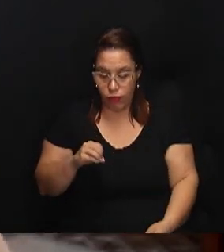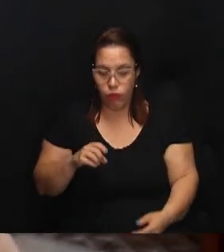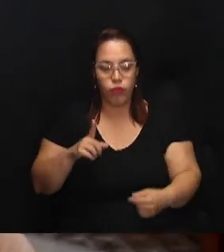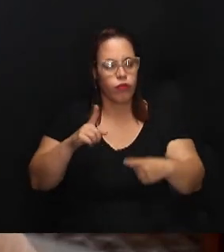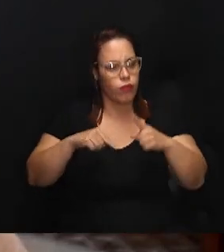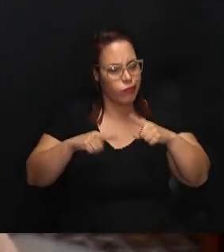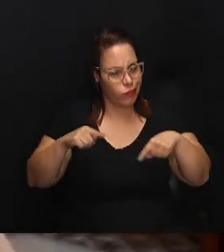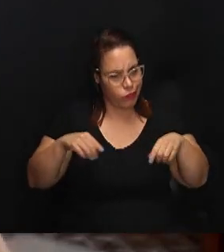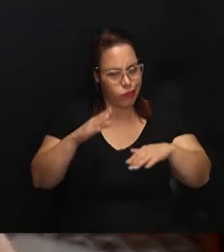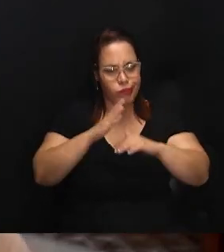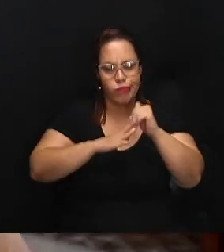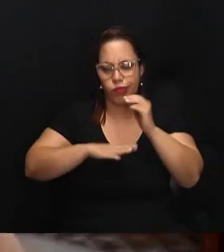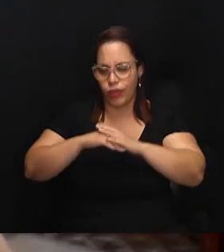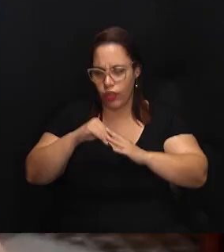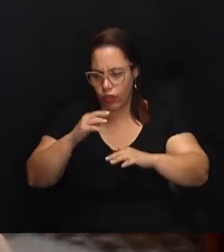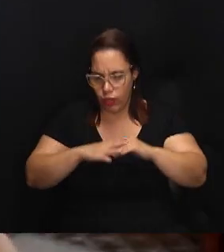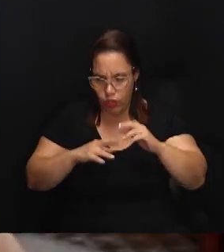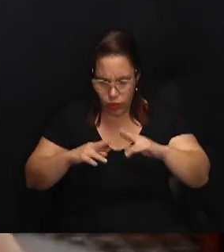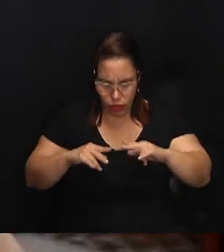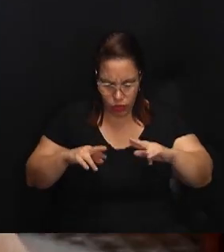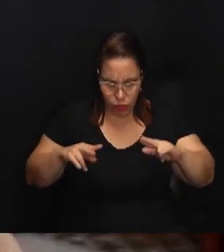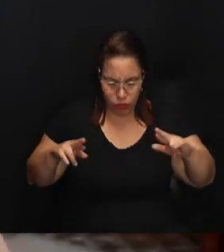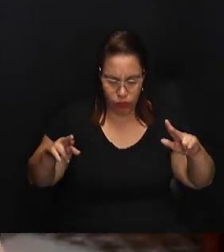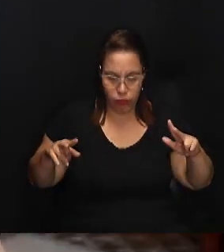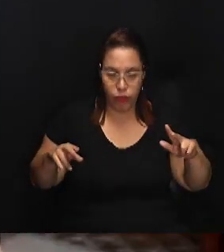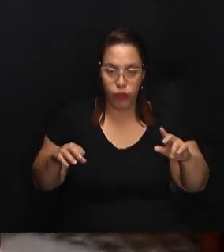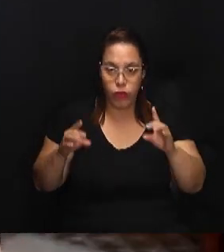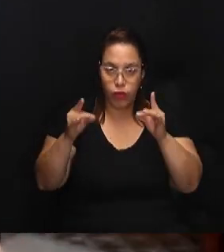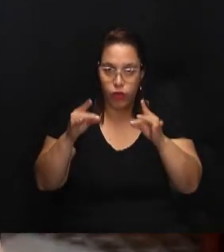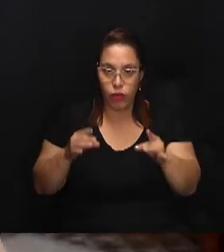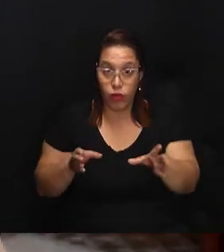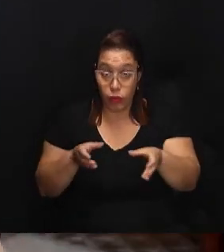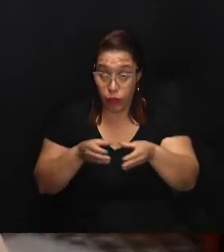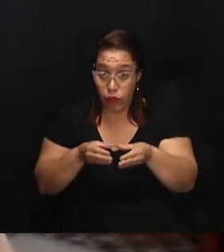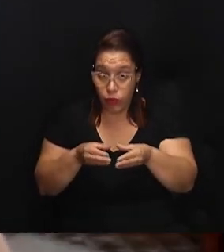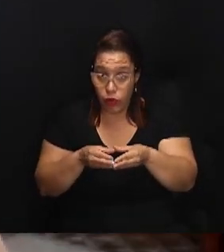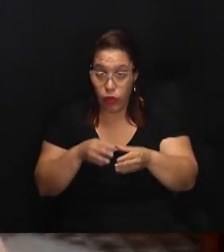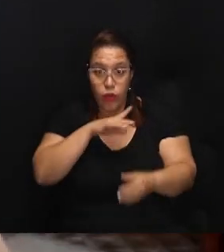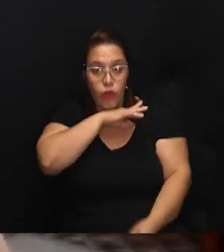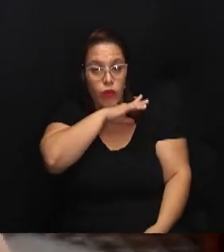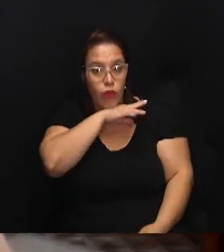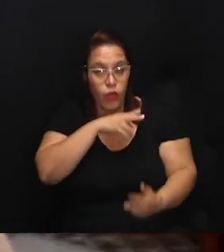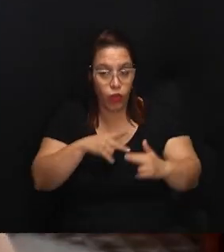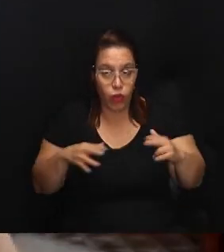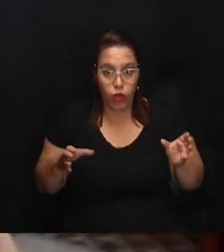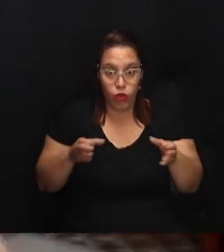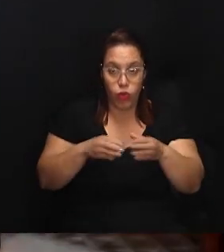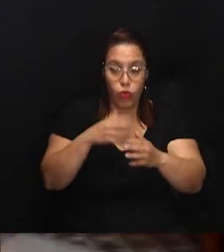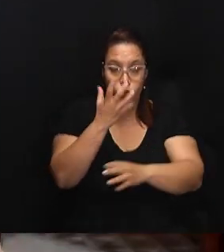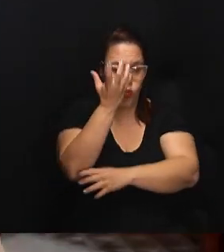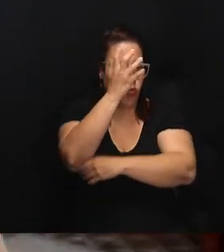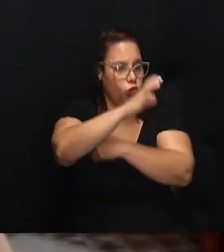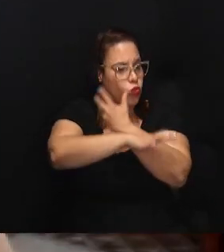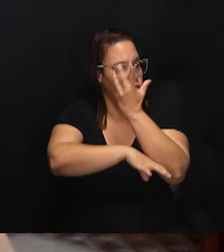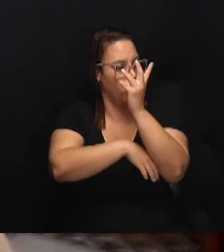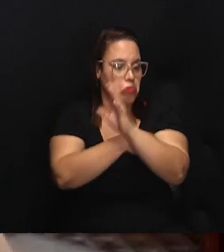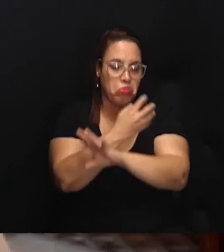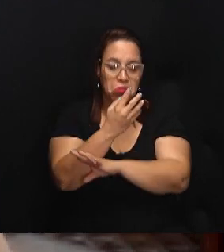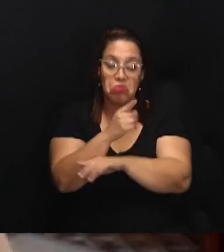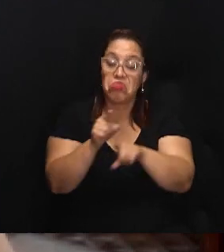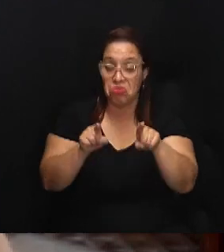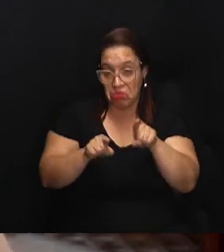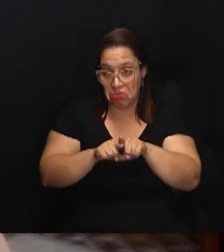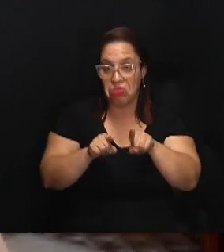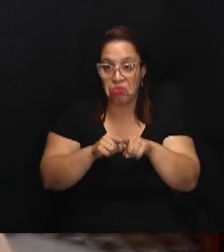especialistas em biodiversidade de várias áreas diferentes, pessoas especialistas em grupos de animais e grupos de